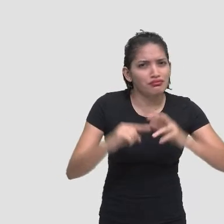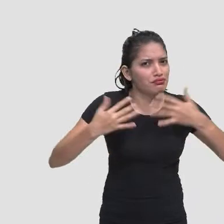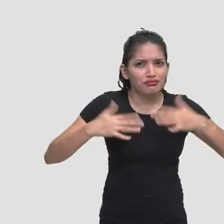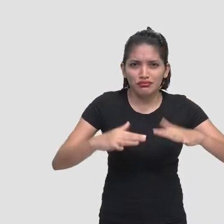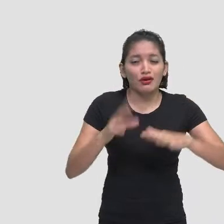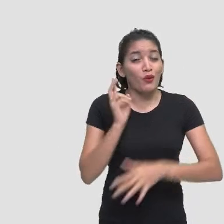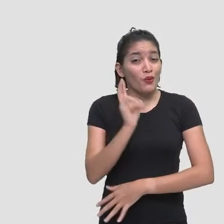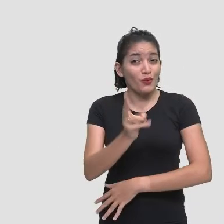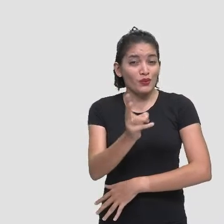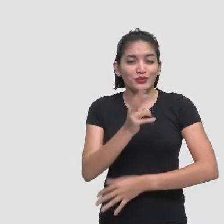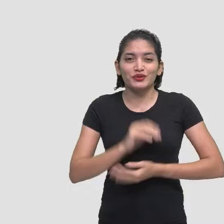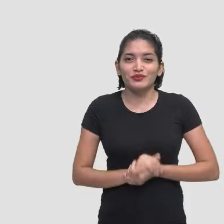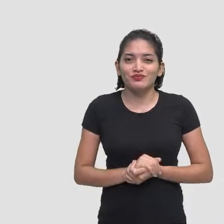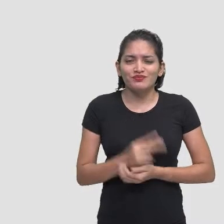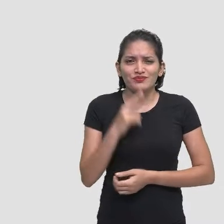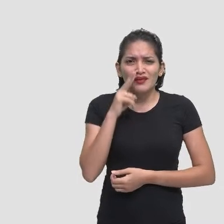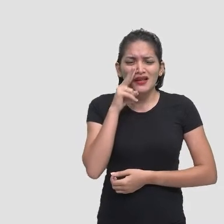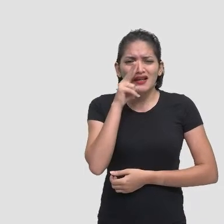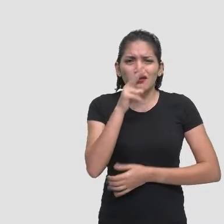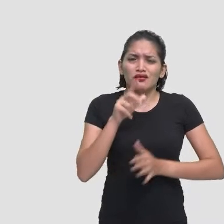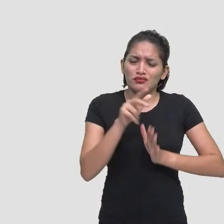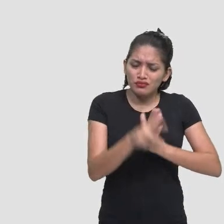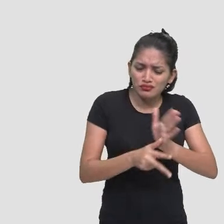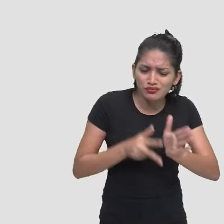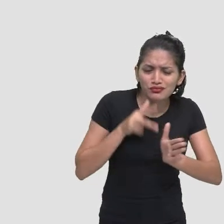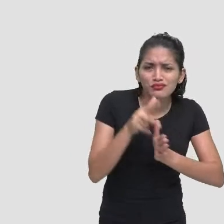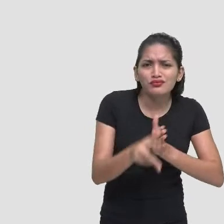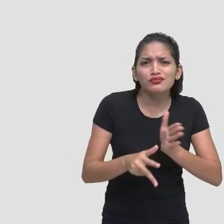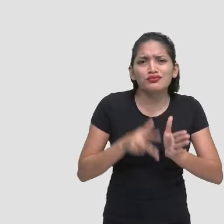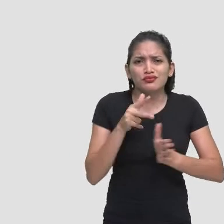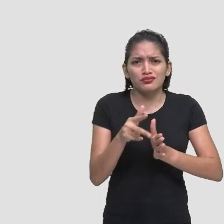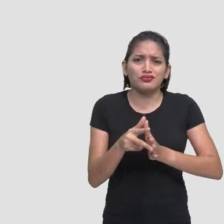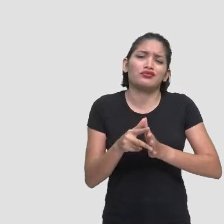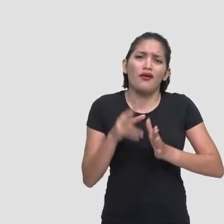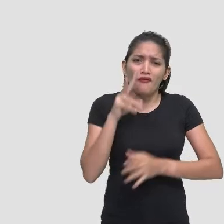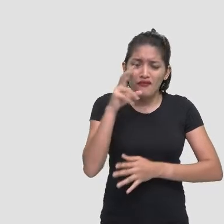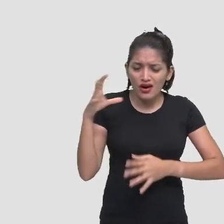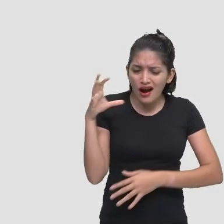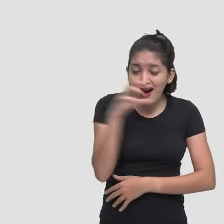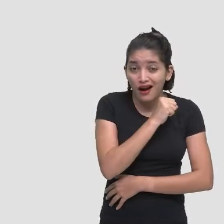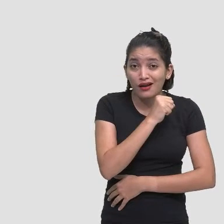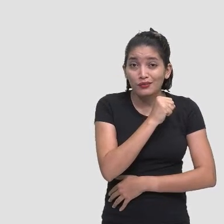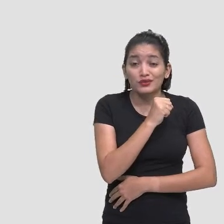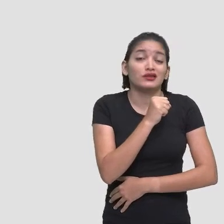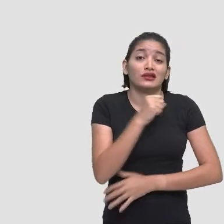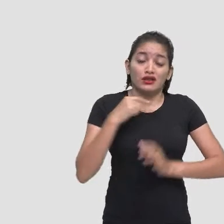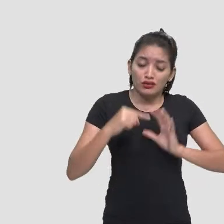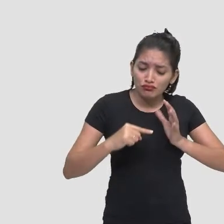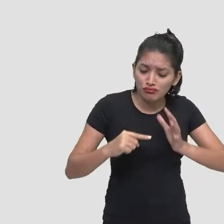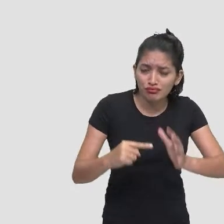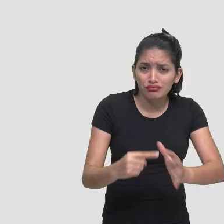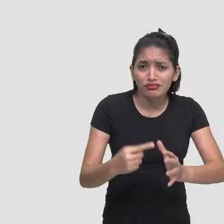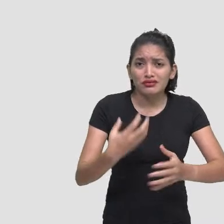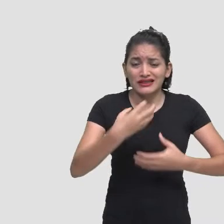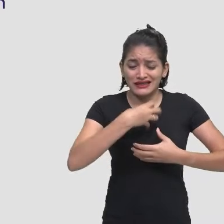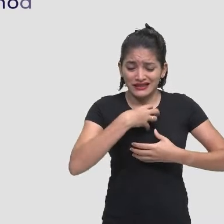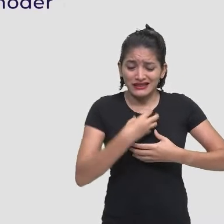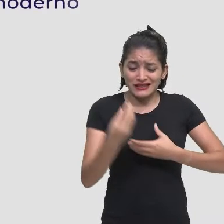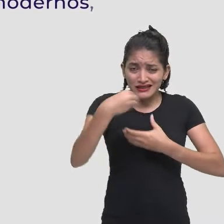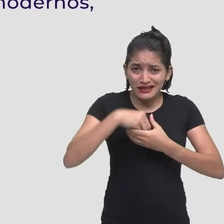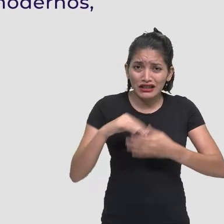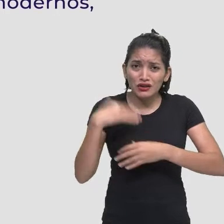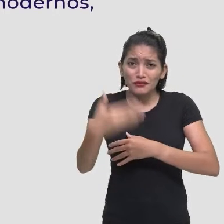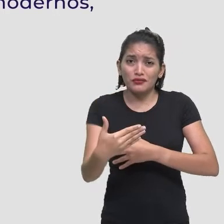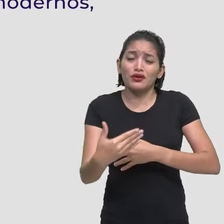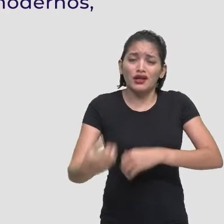eterno. Forte espasmo, retido dos maquinismos em fúria. Em fúria, fora e dentro de mim. Por todos os